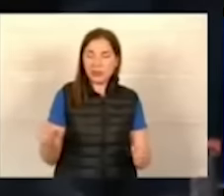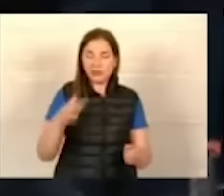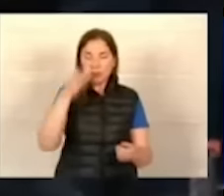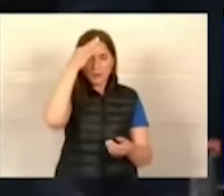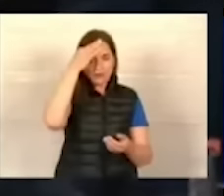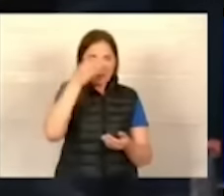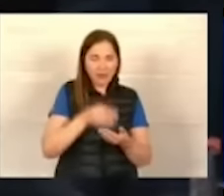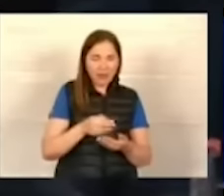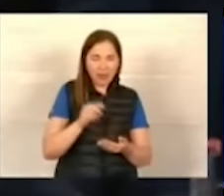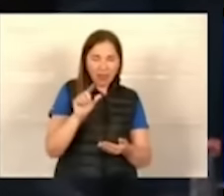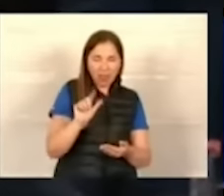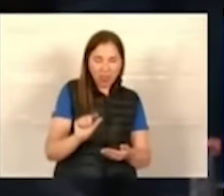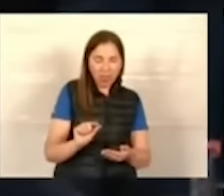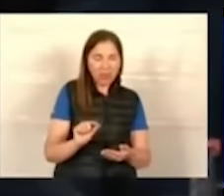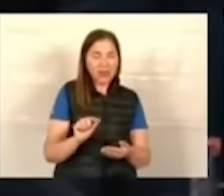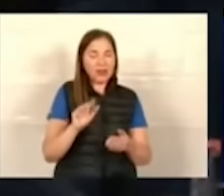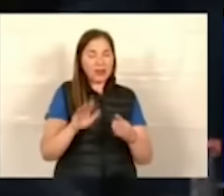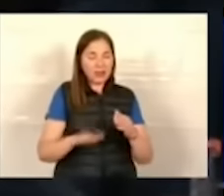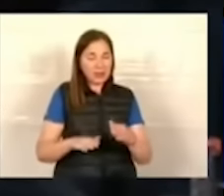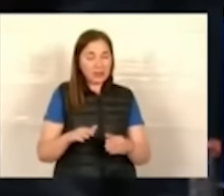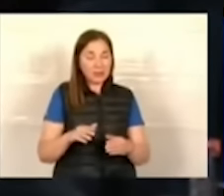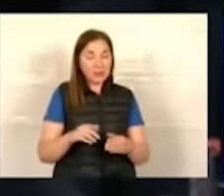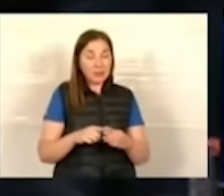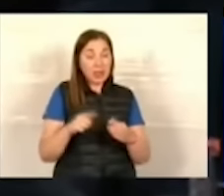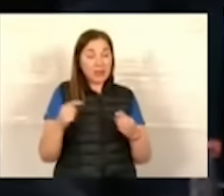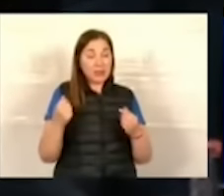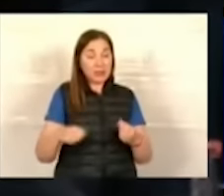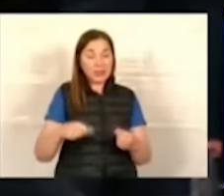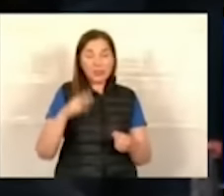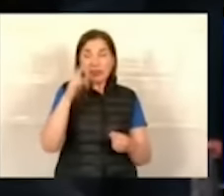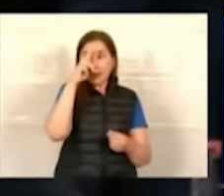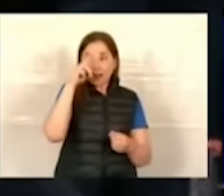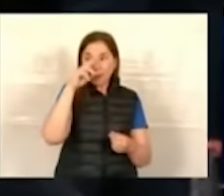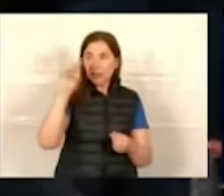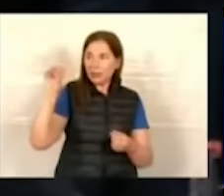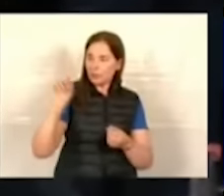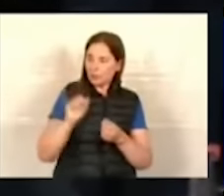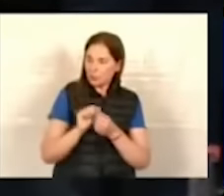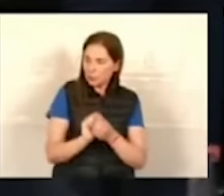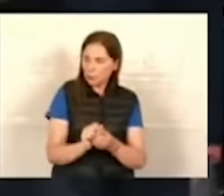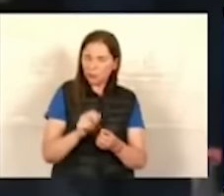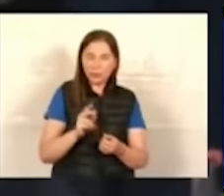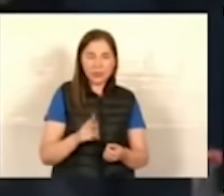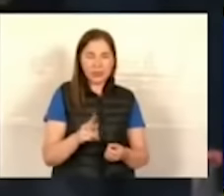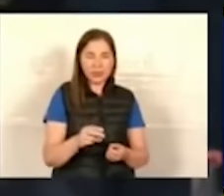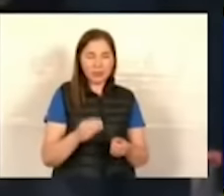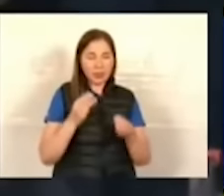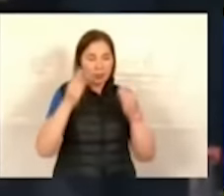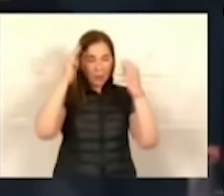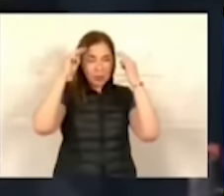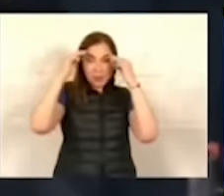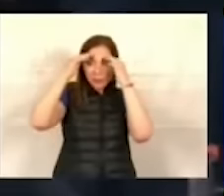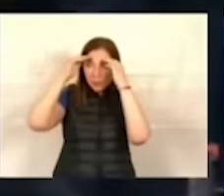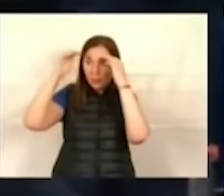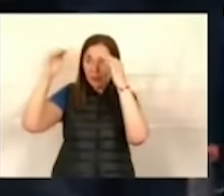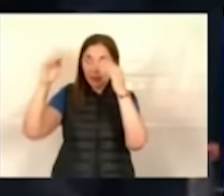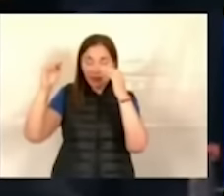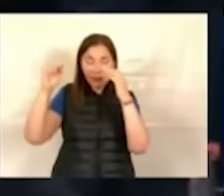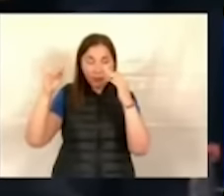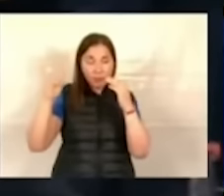fé e aí a gente tem que se lembrar que Deus é contigo Moisés foi lá cumprir a missão do